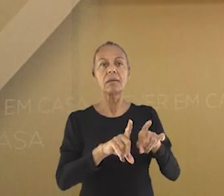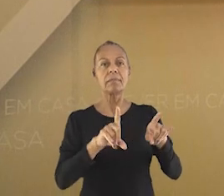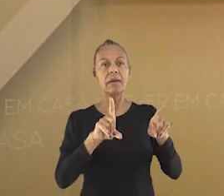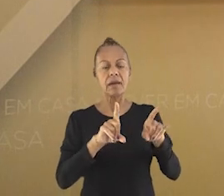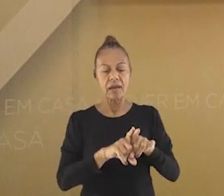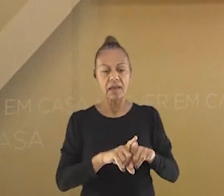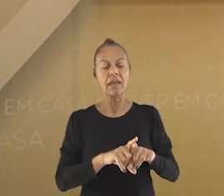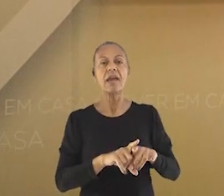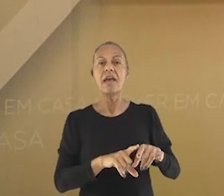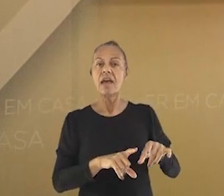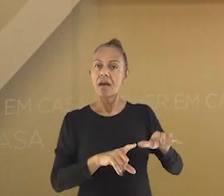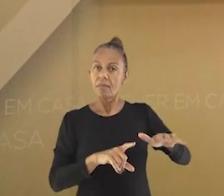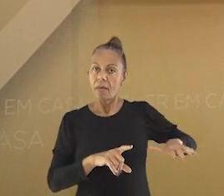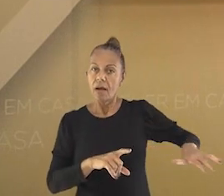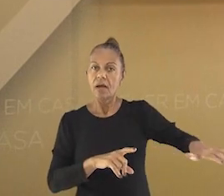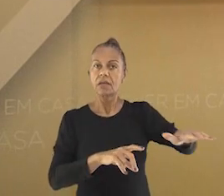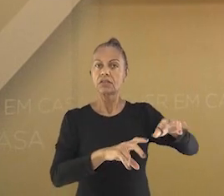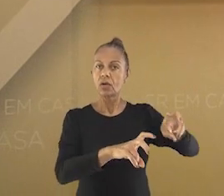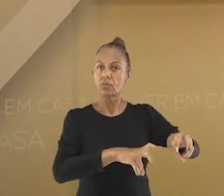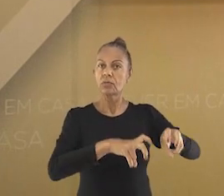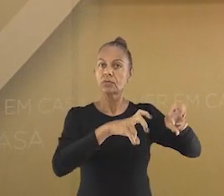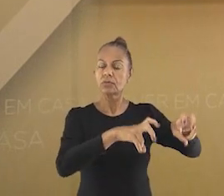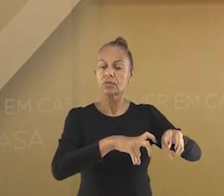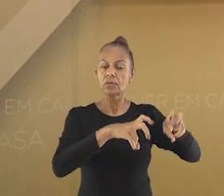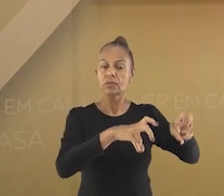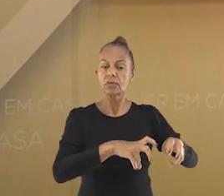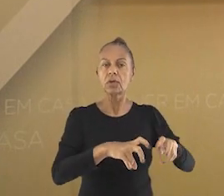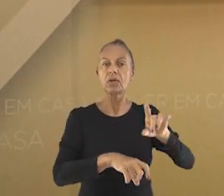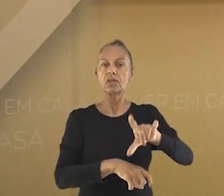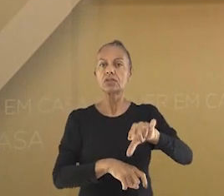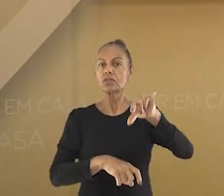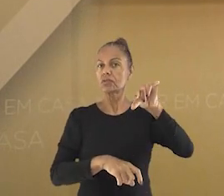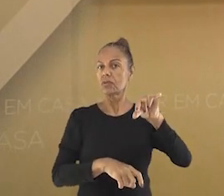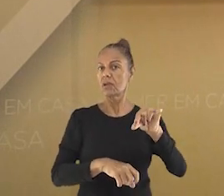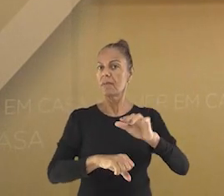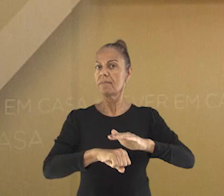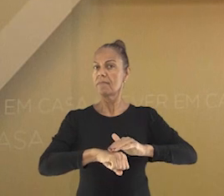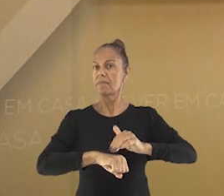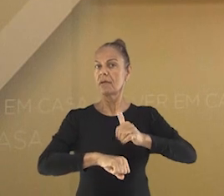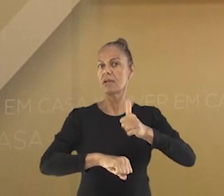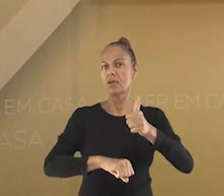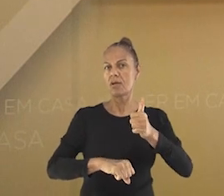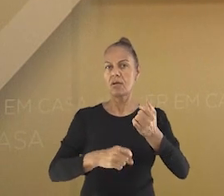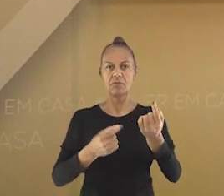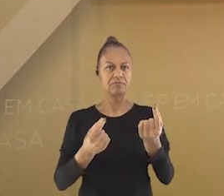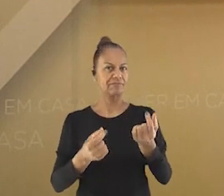para o produtor tomar a melhor decisão para o seu negócio.